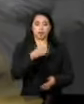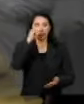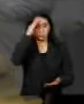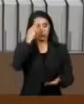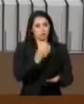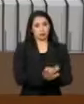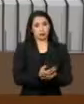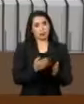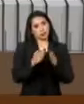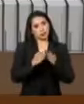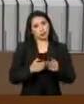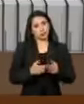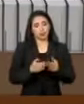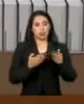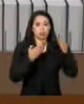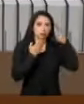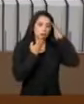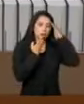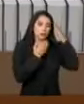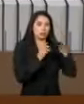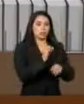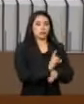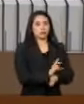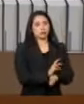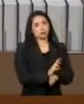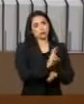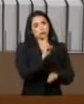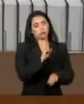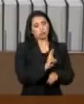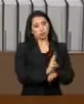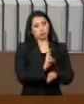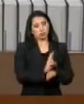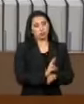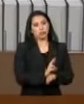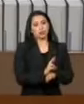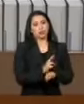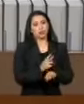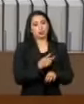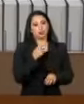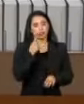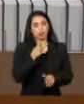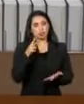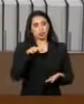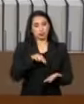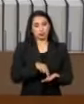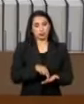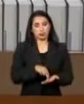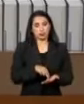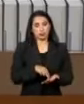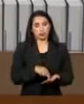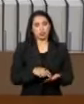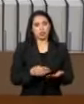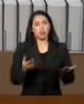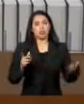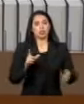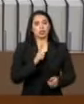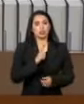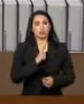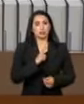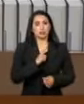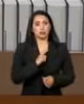Excelência. Agradeço aos doutores Fábio Tufik, Semantov e doutor José Eduardo Cardoso. Nós temos ainda cerca